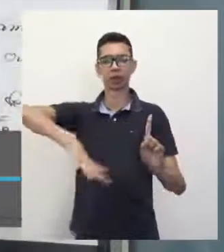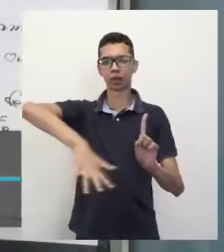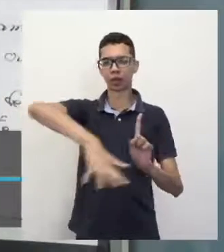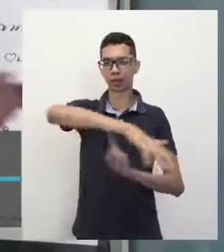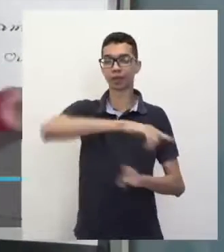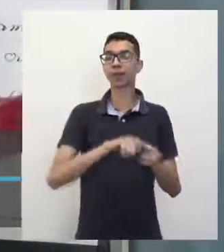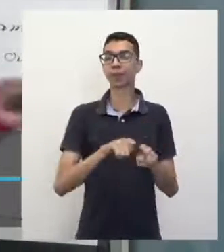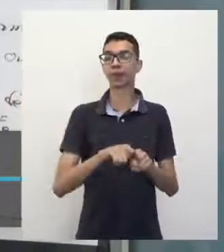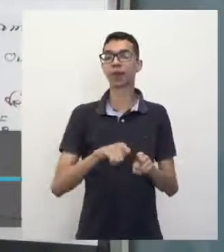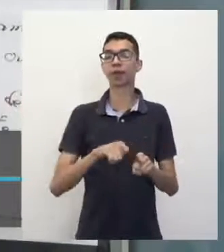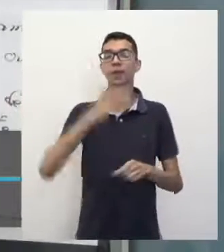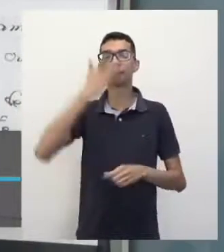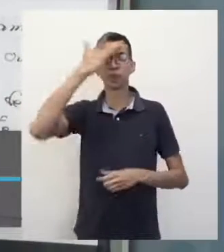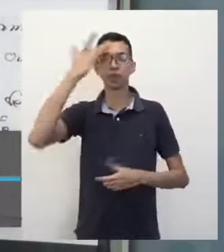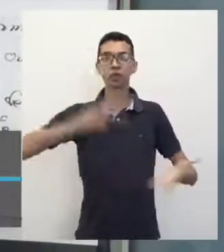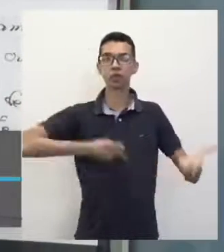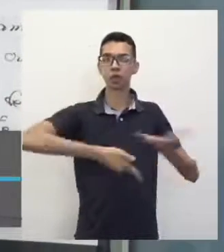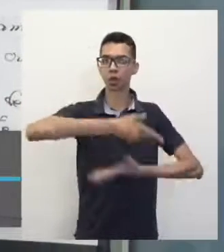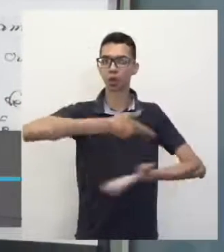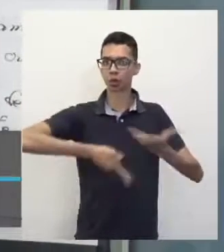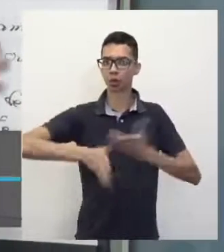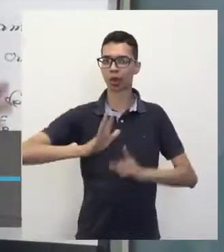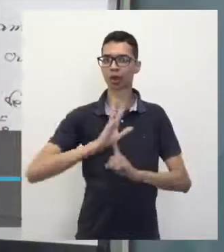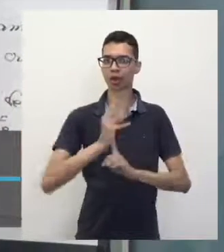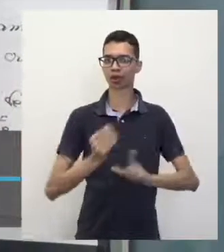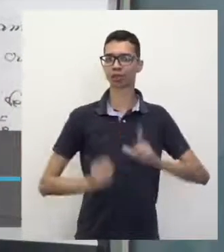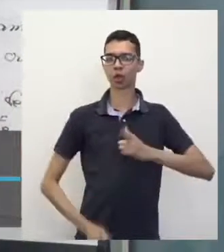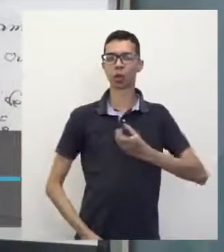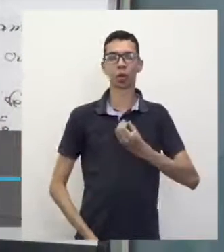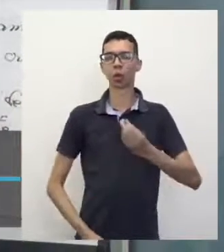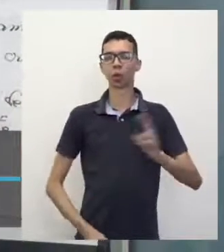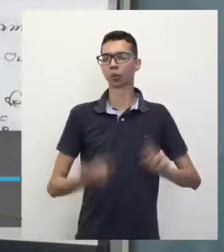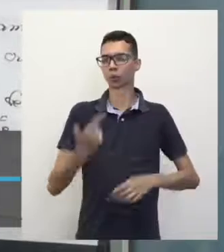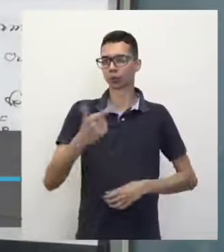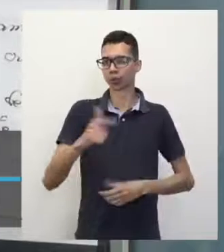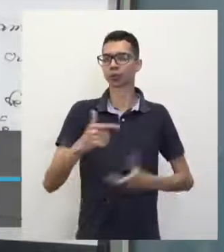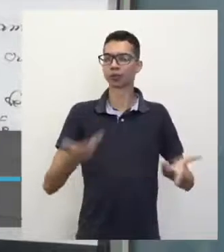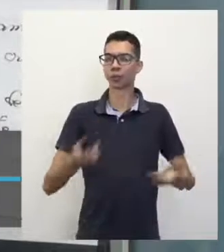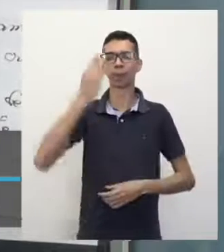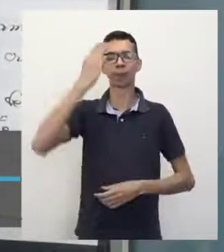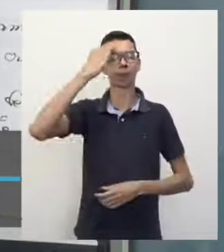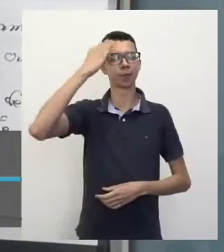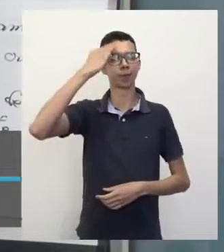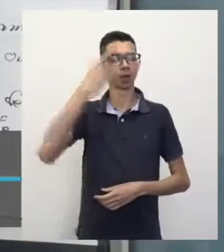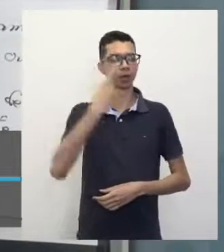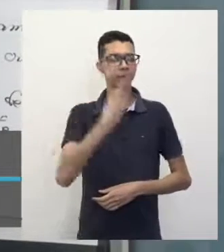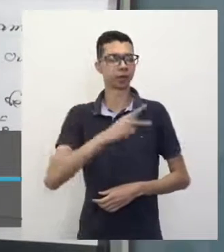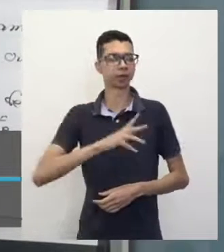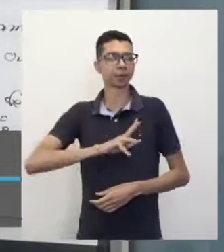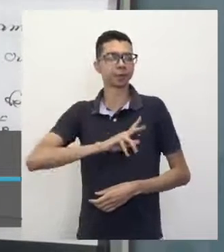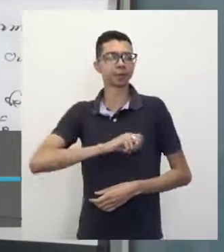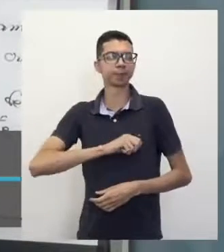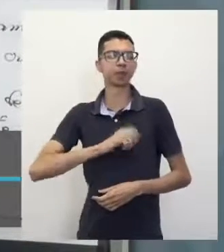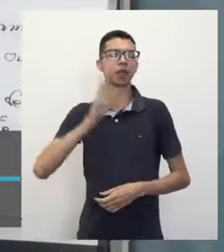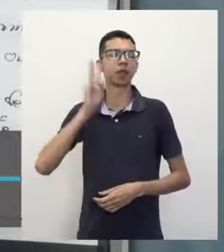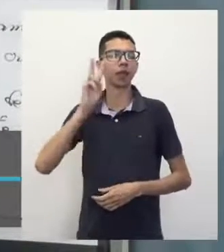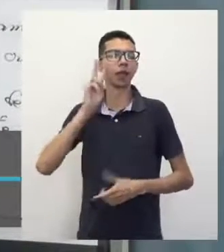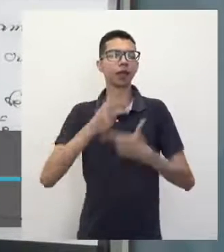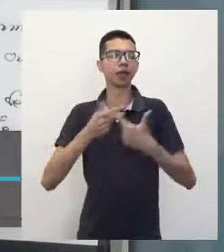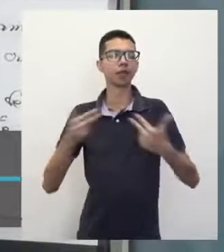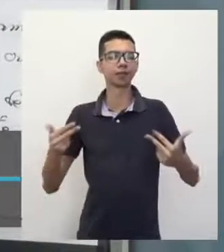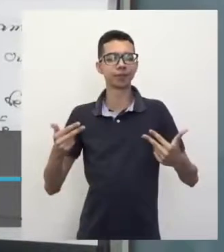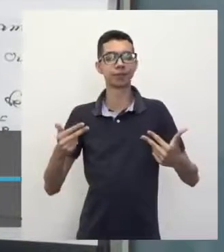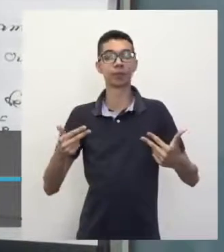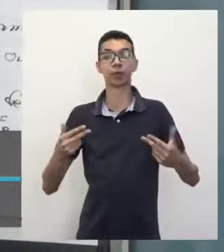pessoas, artistas ou não, enfim. Ele vai recorrer às suas memórias afetivas, enfim. Toda essa subjetividade,